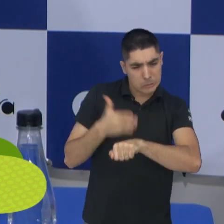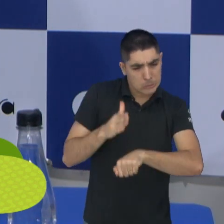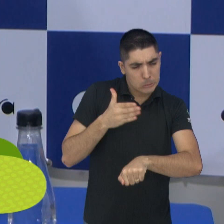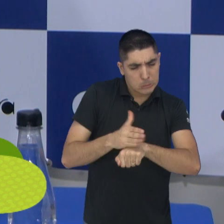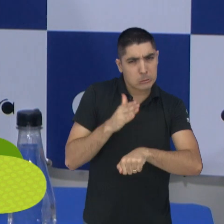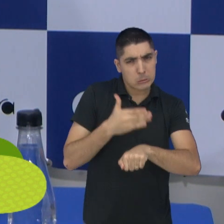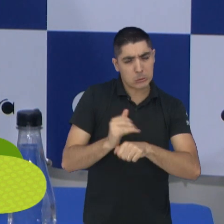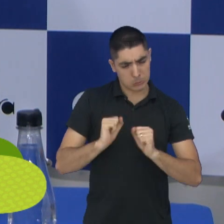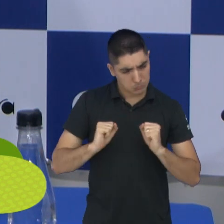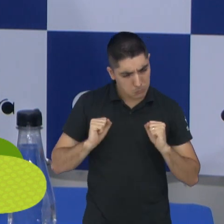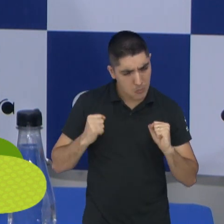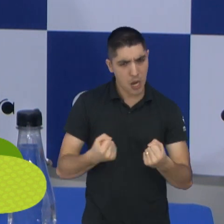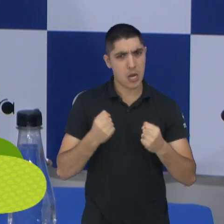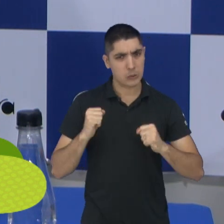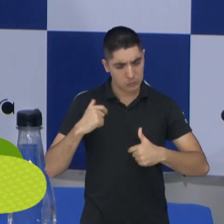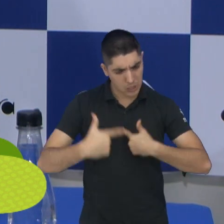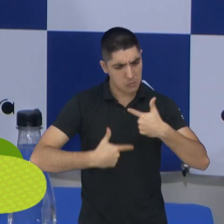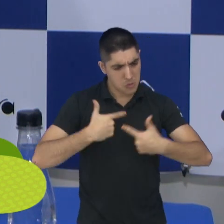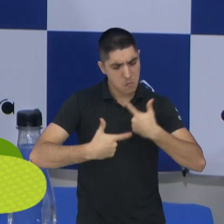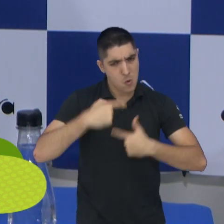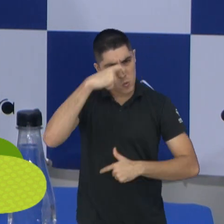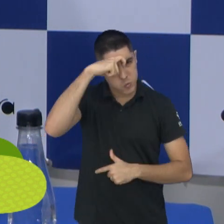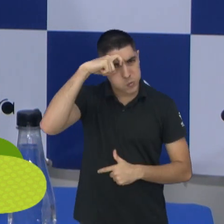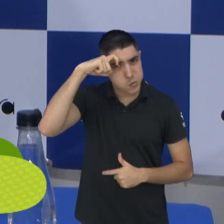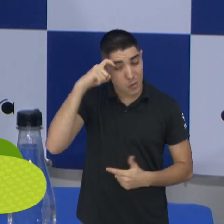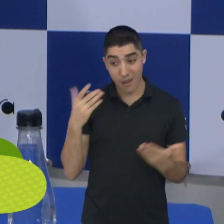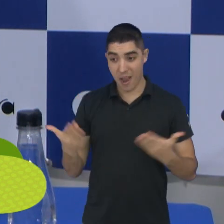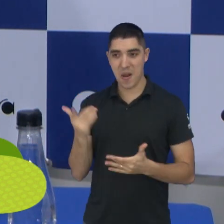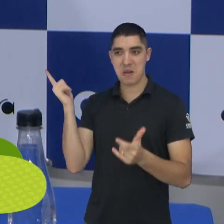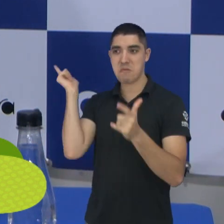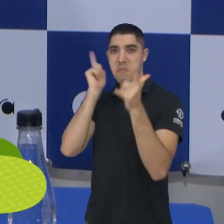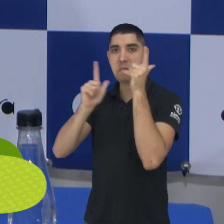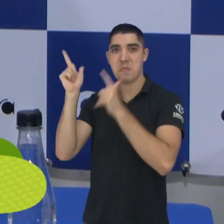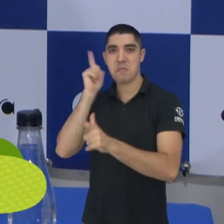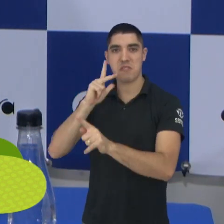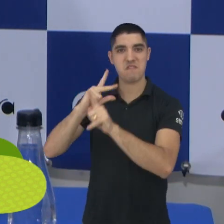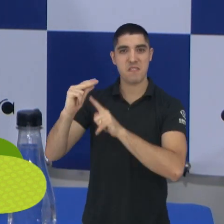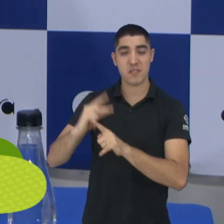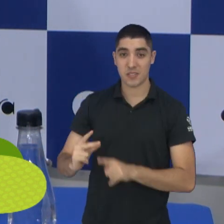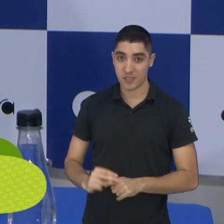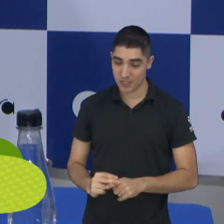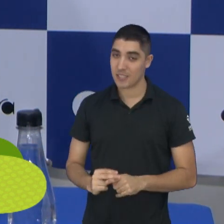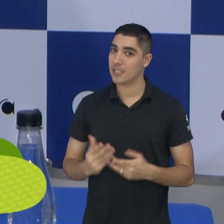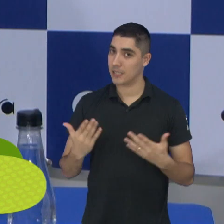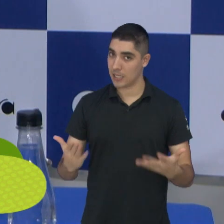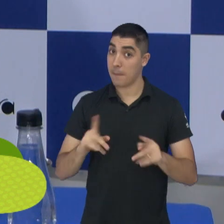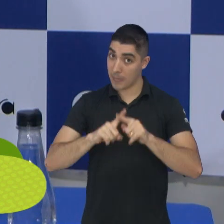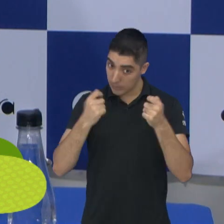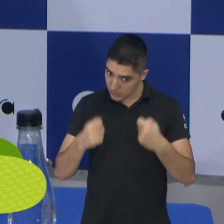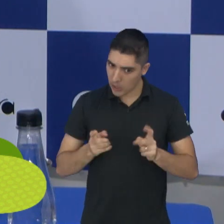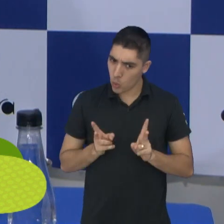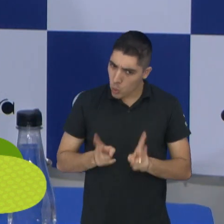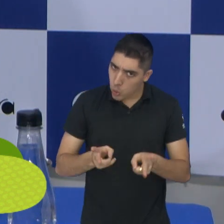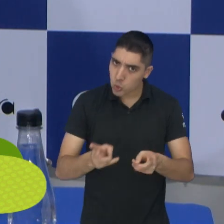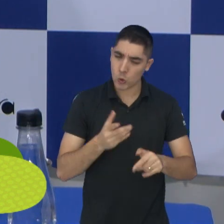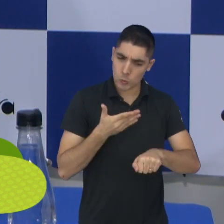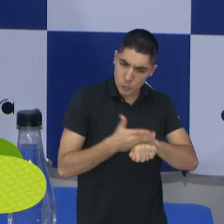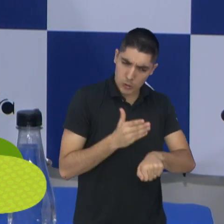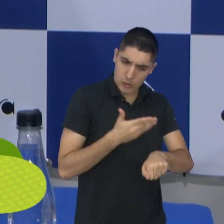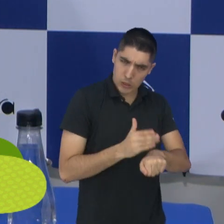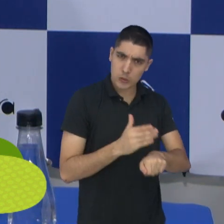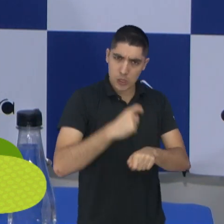na intensidade, nos trabalhos, né? Então acho que agora estamos colhendo, mas temos que continuar plantando, continuar